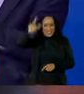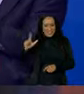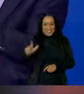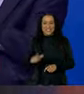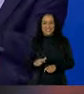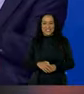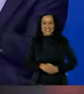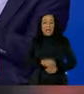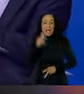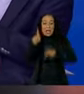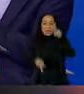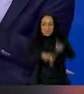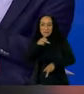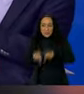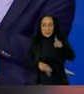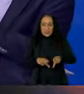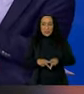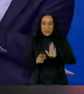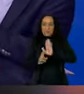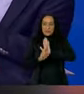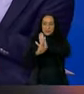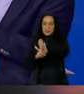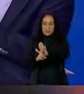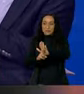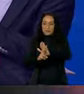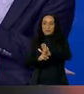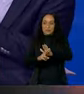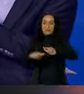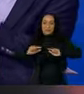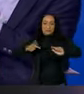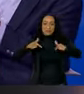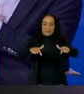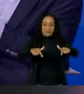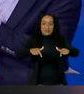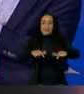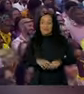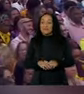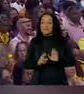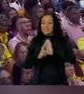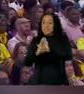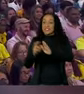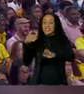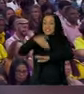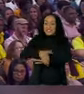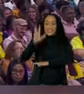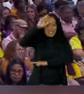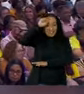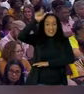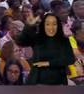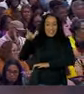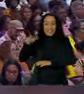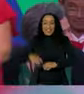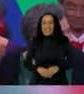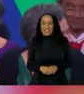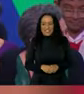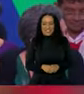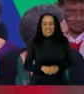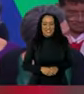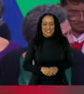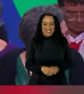this is the people, this is the workers, go to the Africa, South Africa.